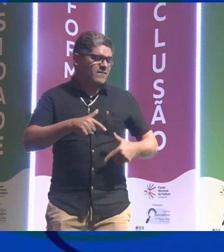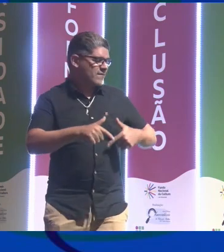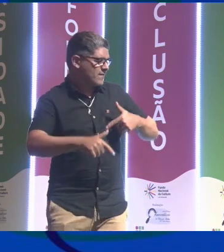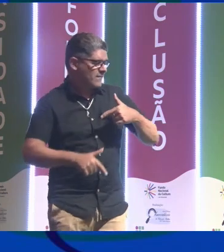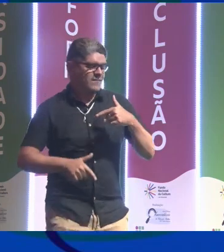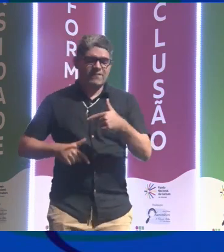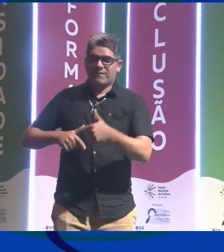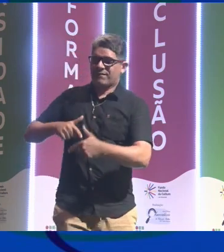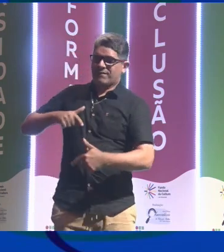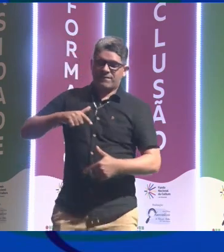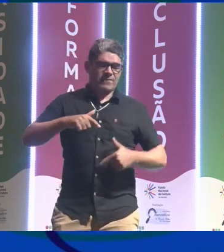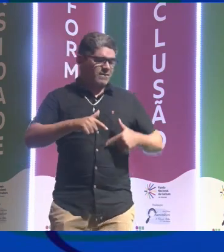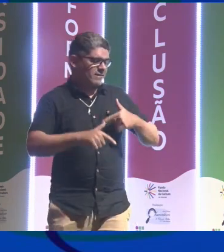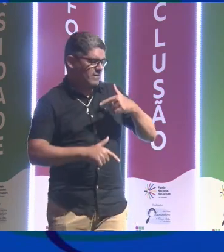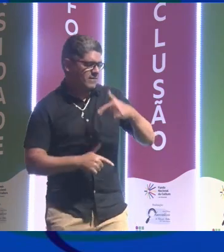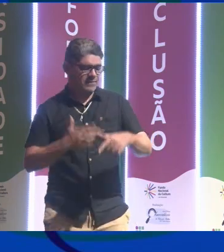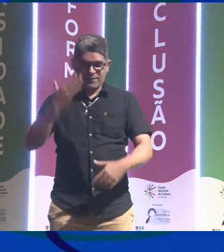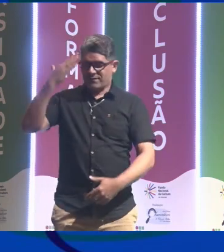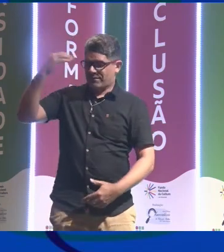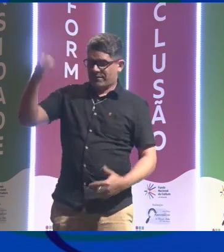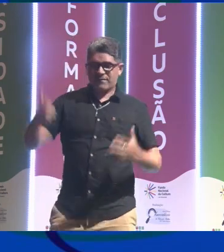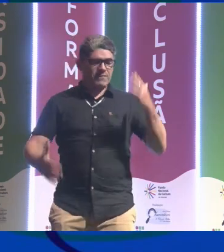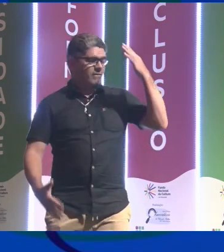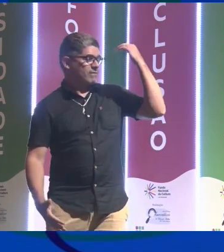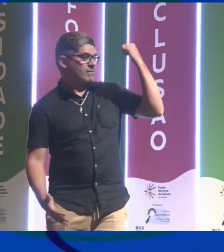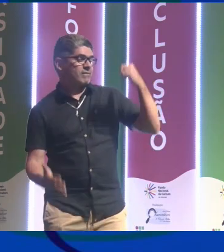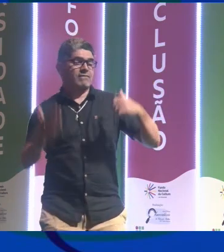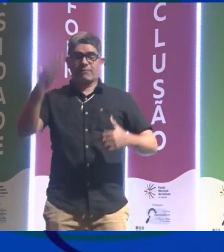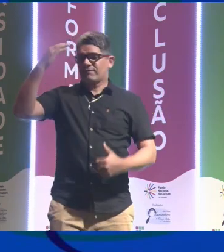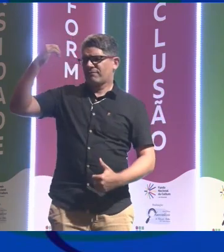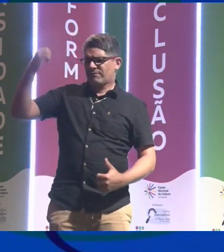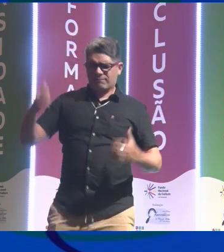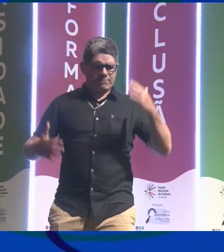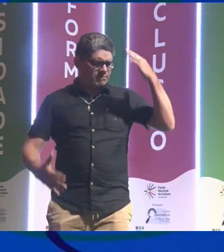é esse que mandaram me chamar?